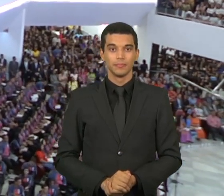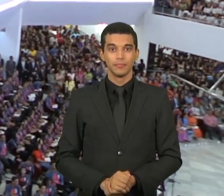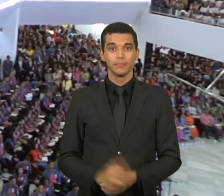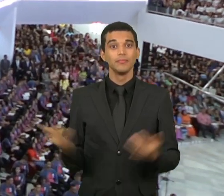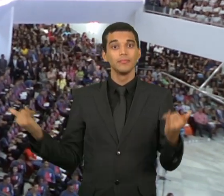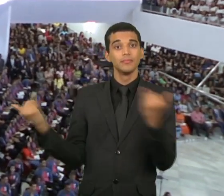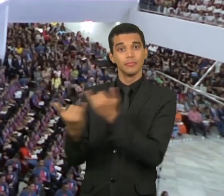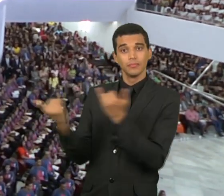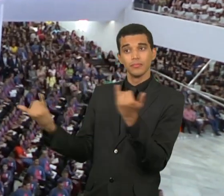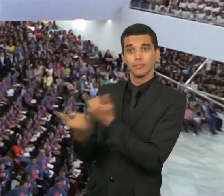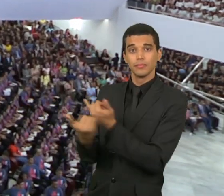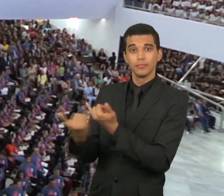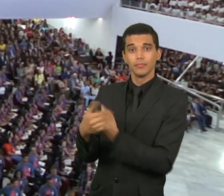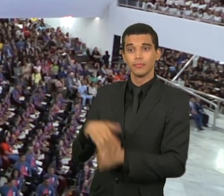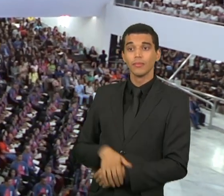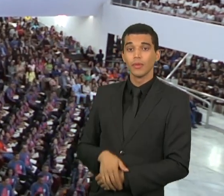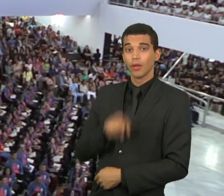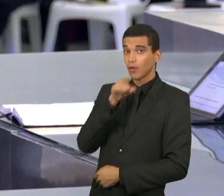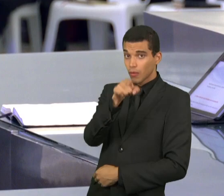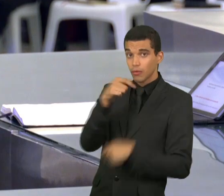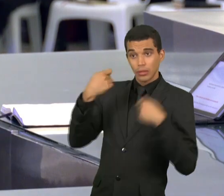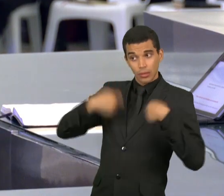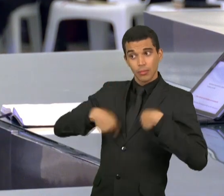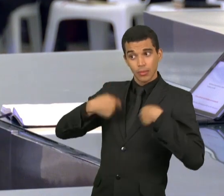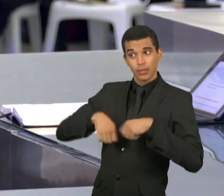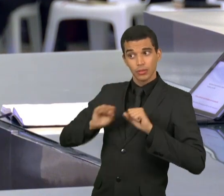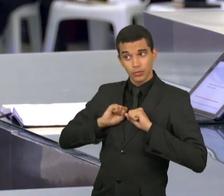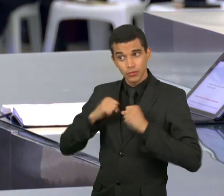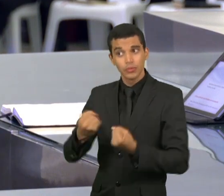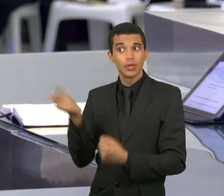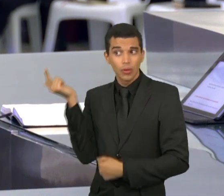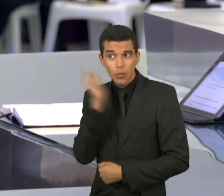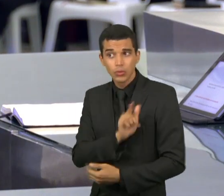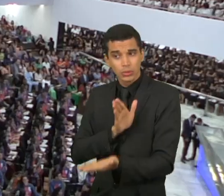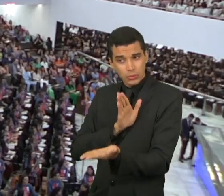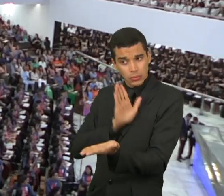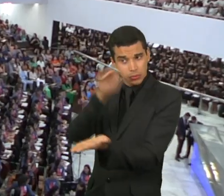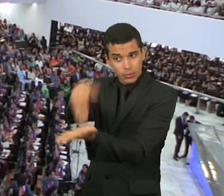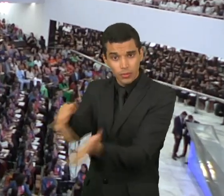Diga para quem está ao seu lado assim: você precisa chegar lá.